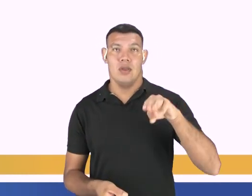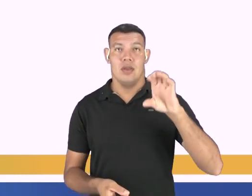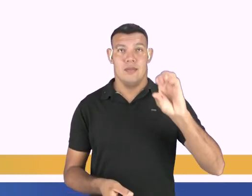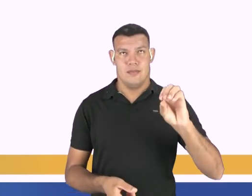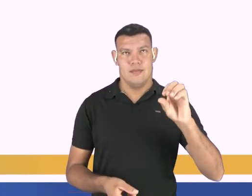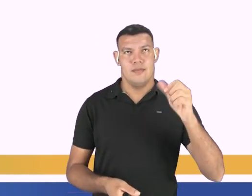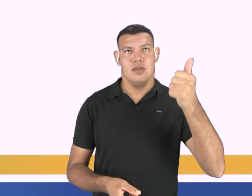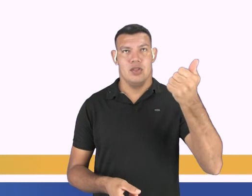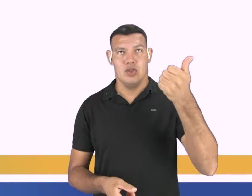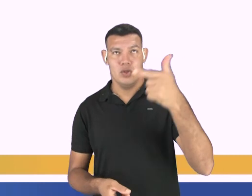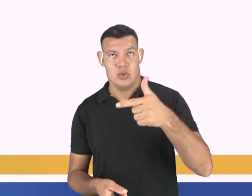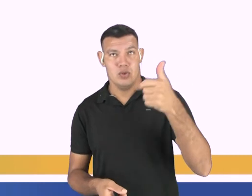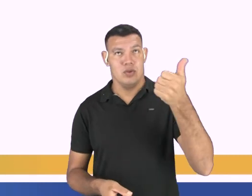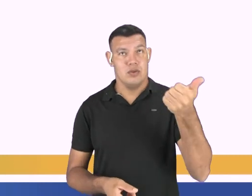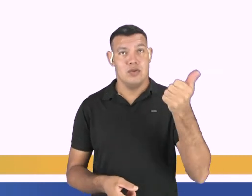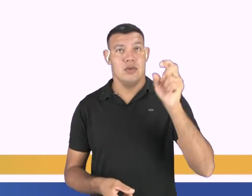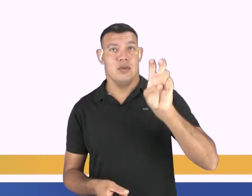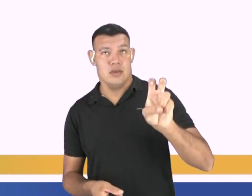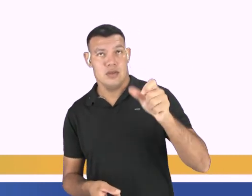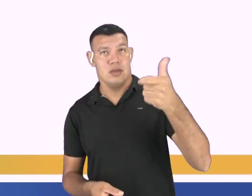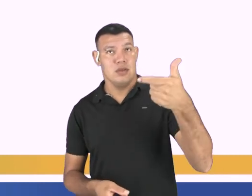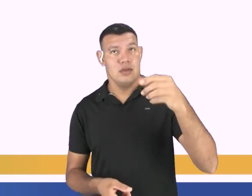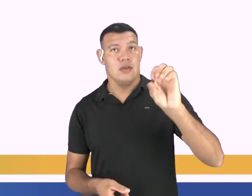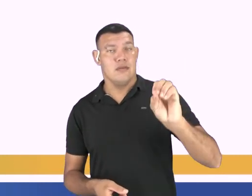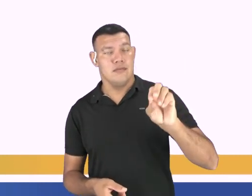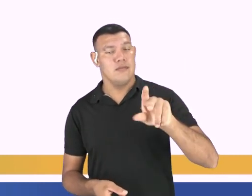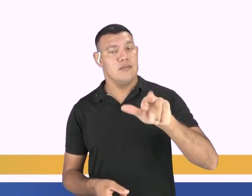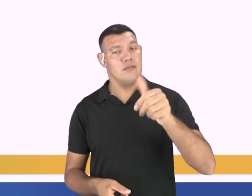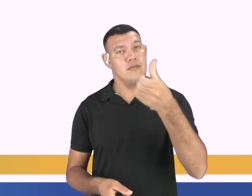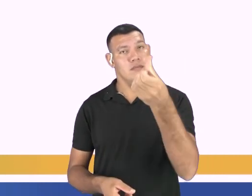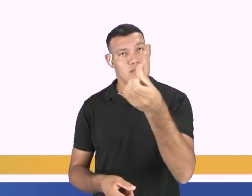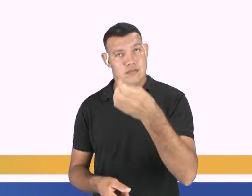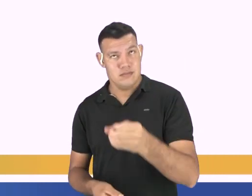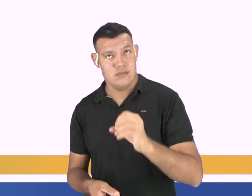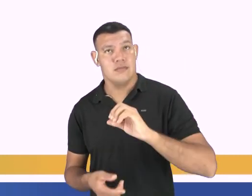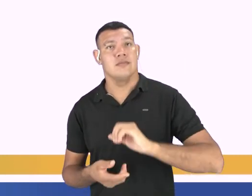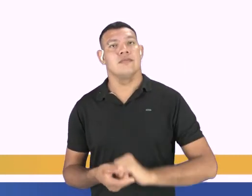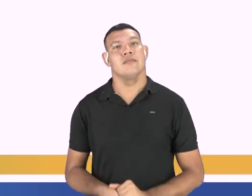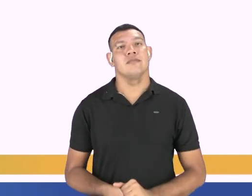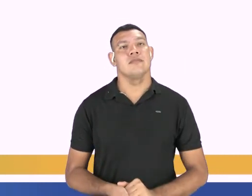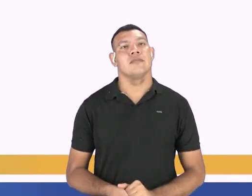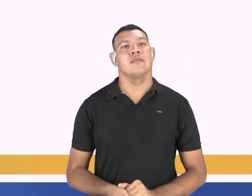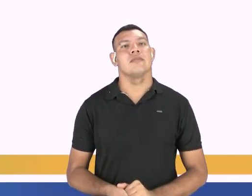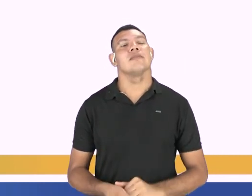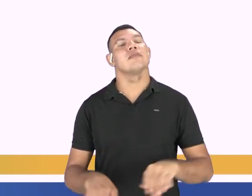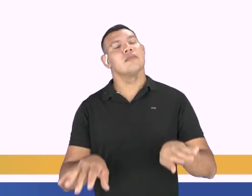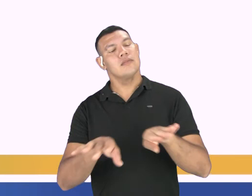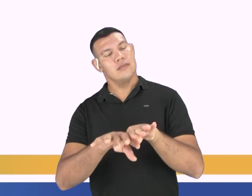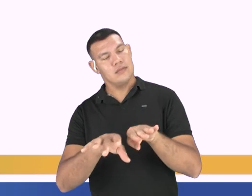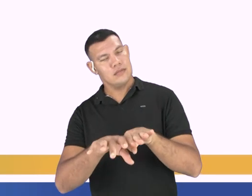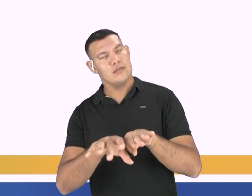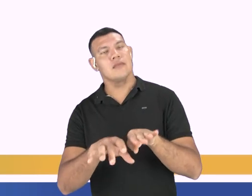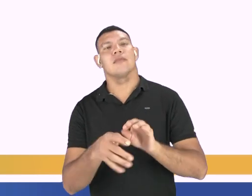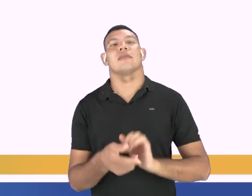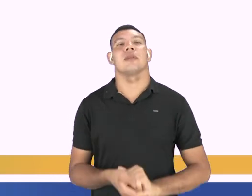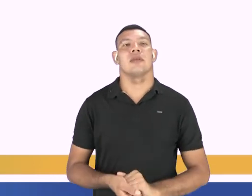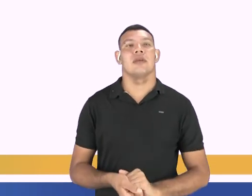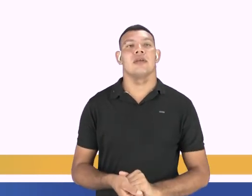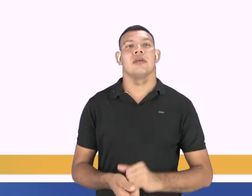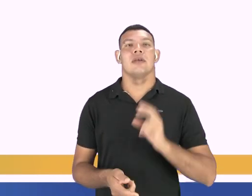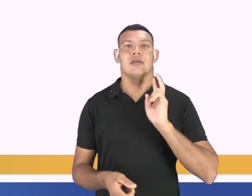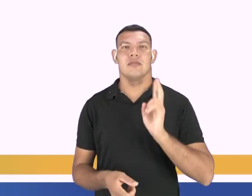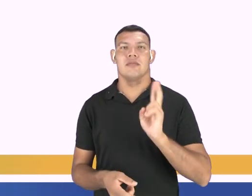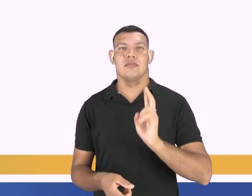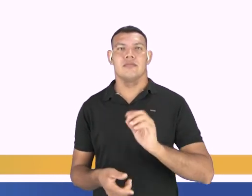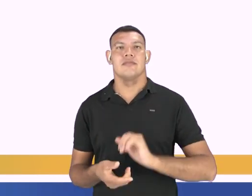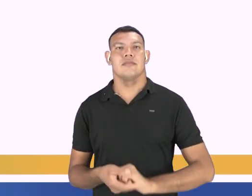12, 15 e 20 é igual a 60. Então, todos os múltiplos de 60 serão também múltiplos comuns a 12,